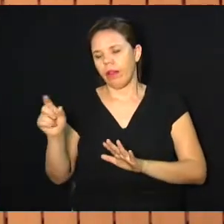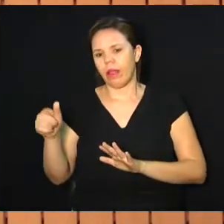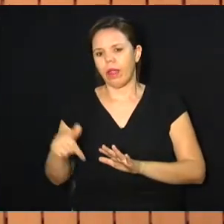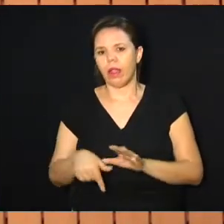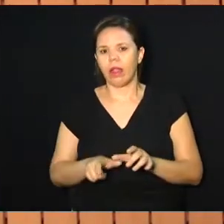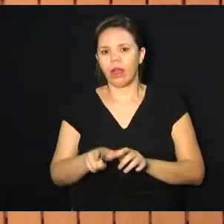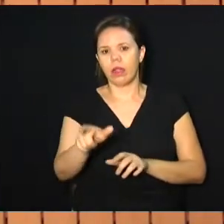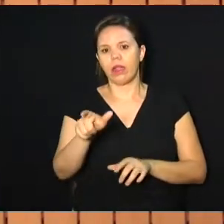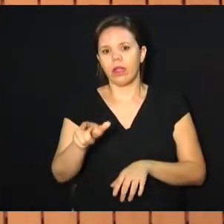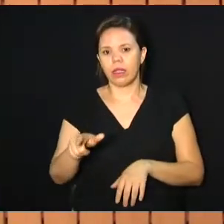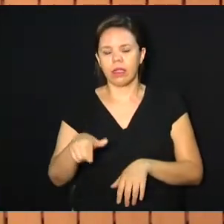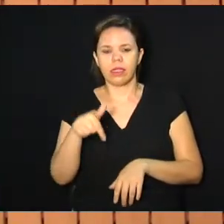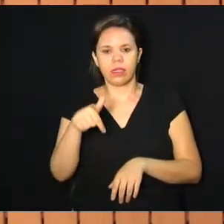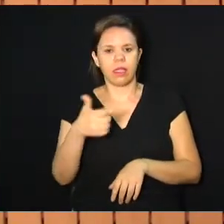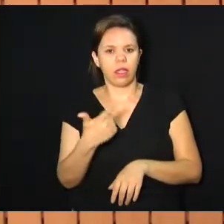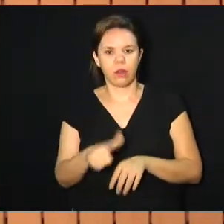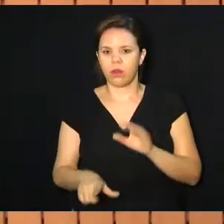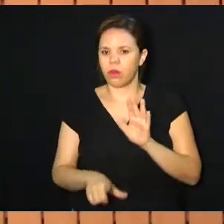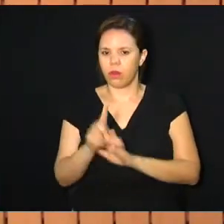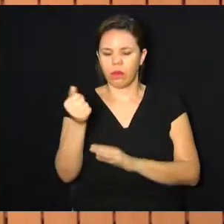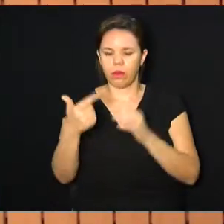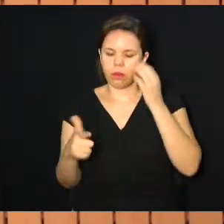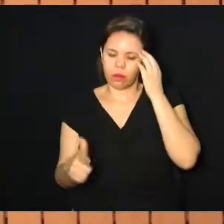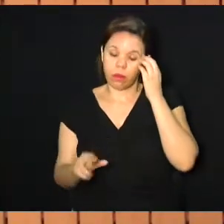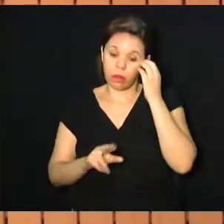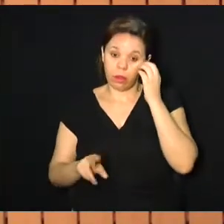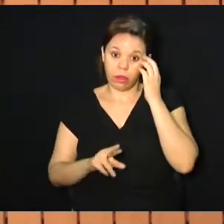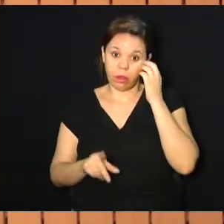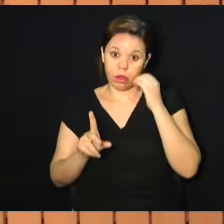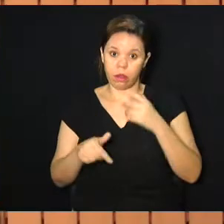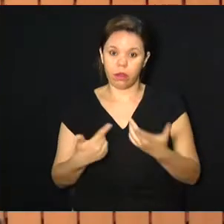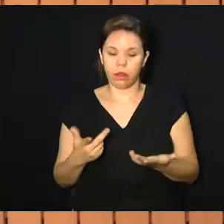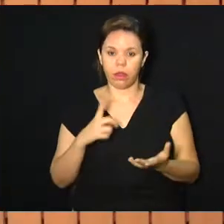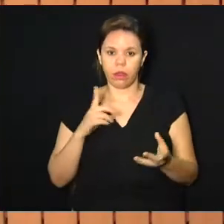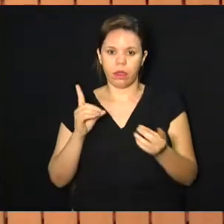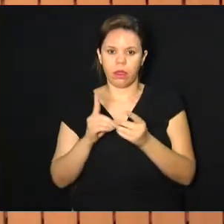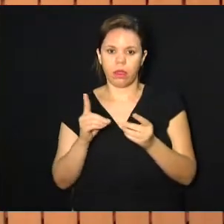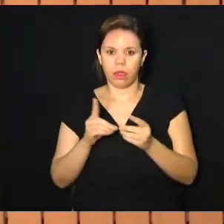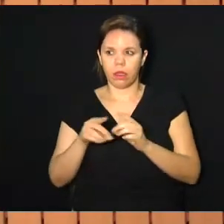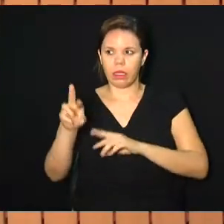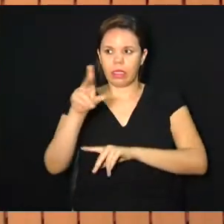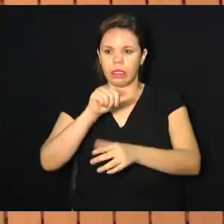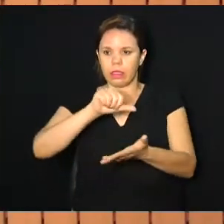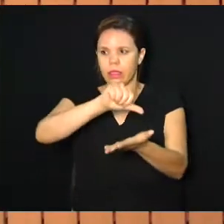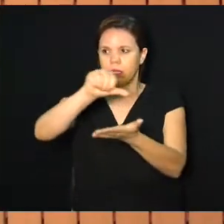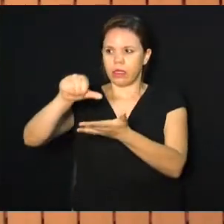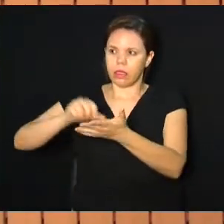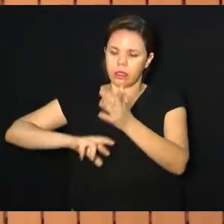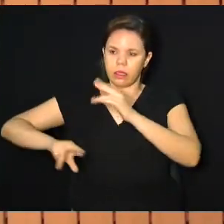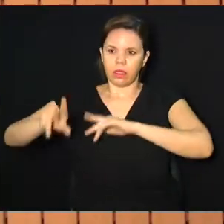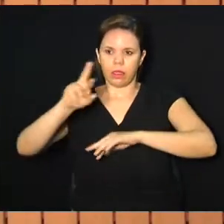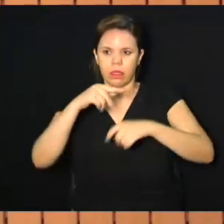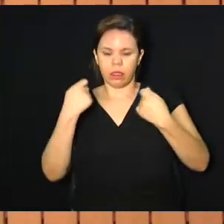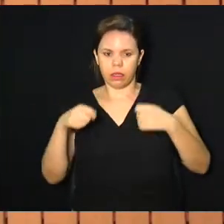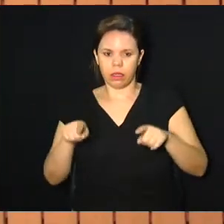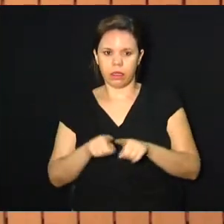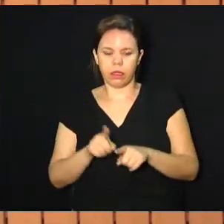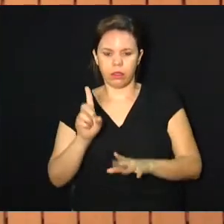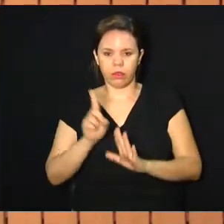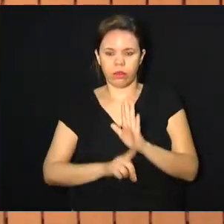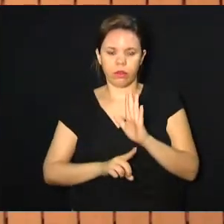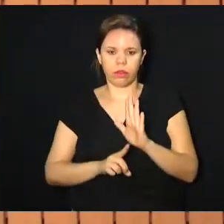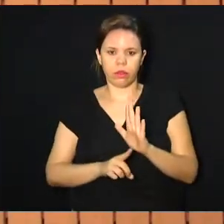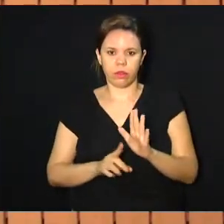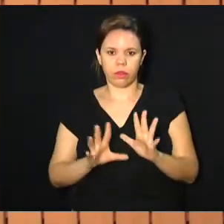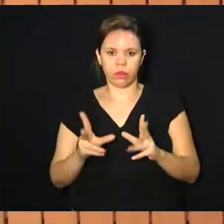vem para Jundiaí, não é rentável. E é isso, você vai atender regiões com diferentes demandas, e é um direito, né, tem que